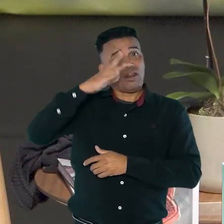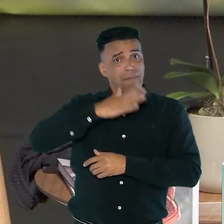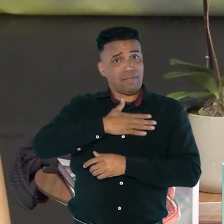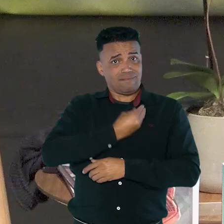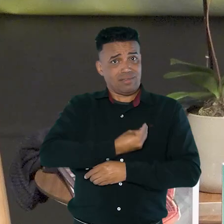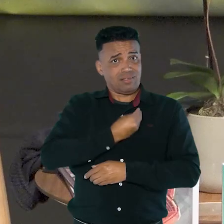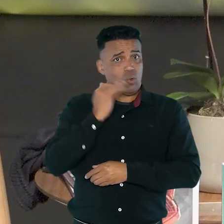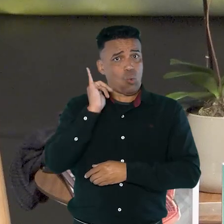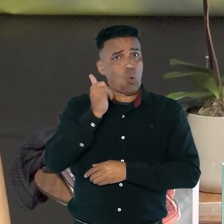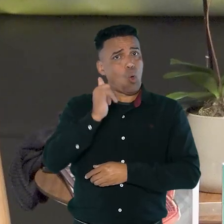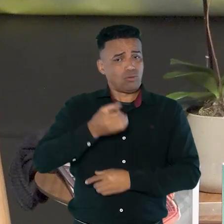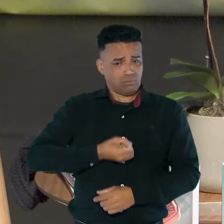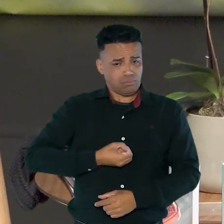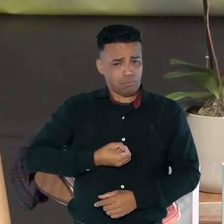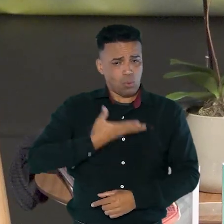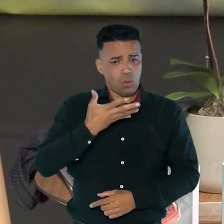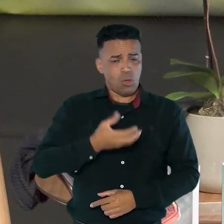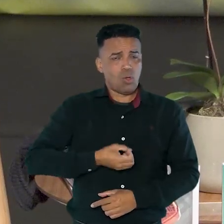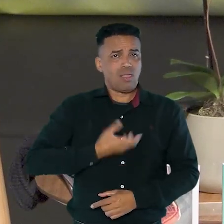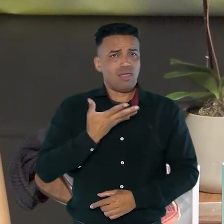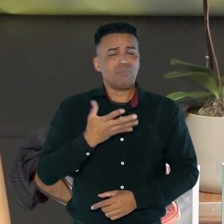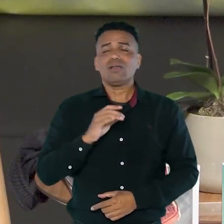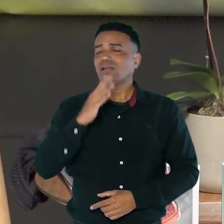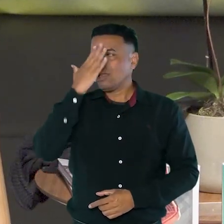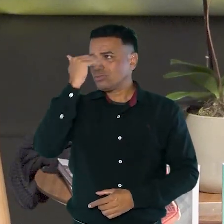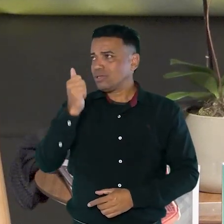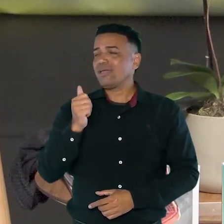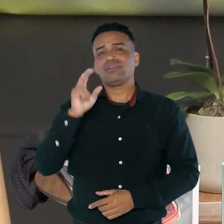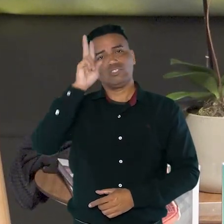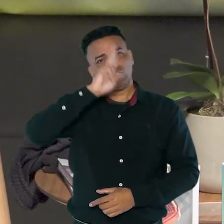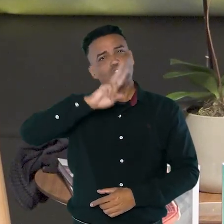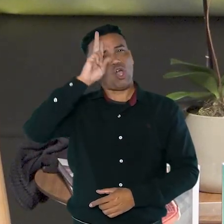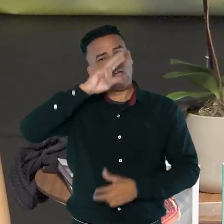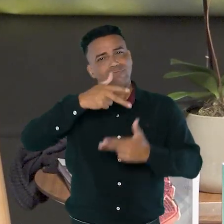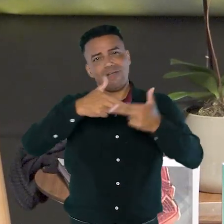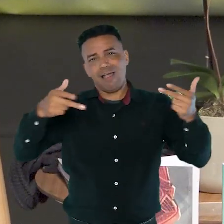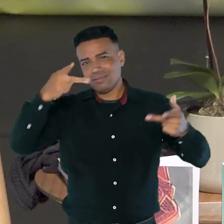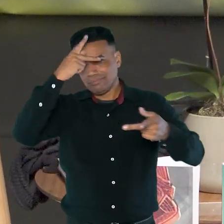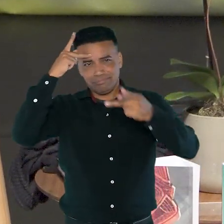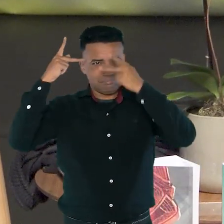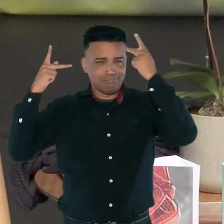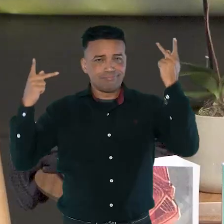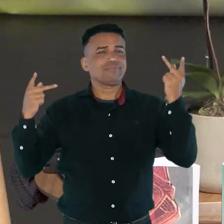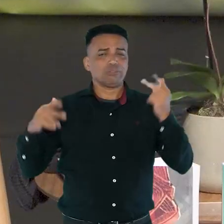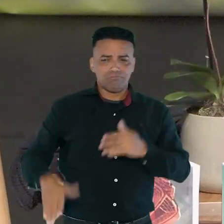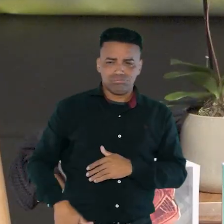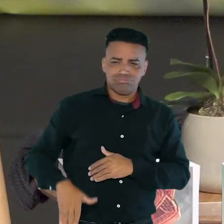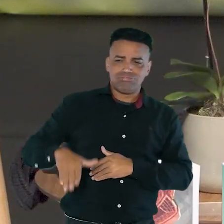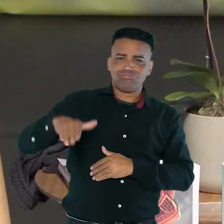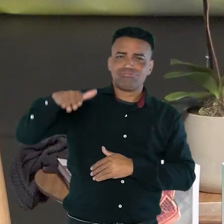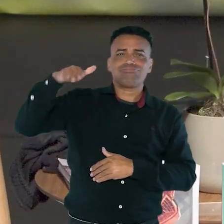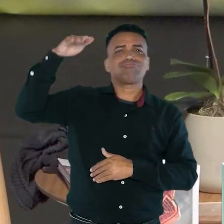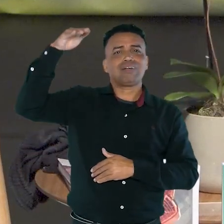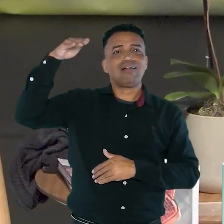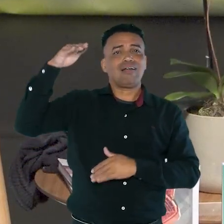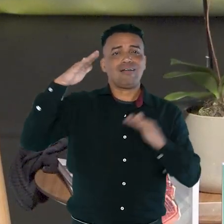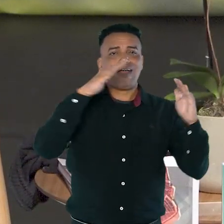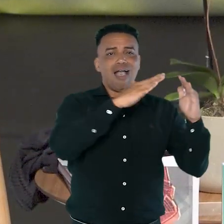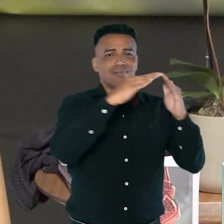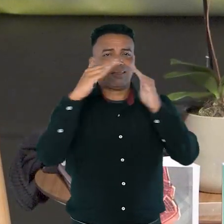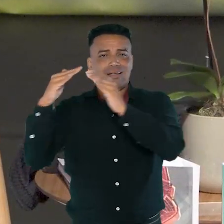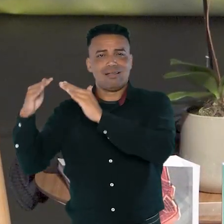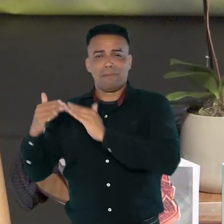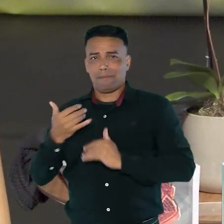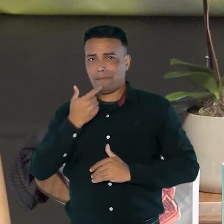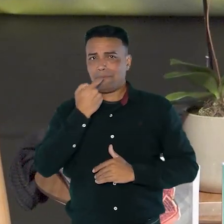de poemas, eu sei que estou contando a história de muita gente que cresceu comigo e que mora no mesmo bairro do que